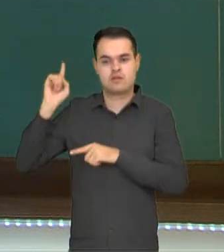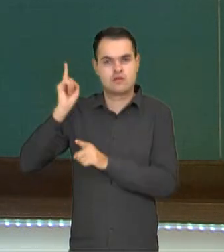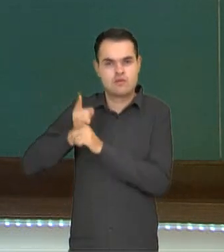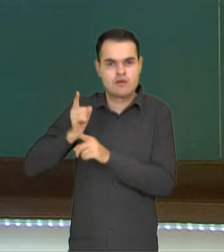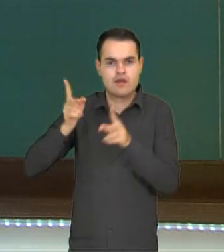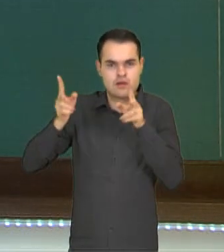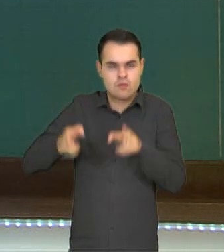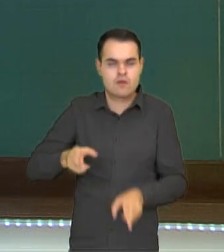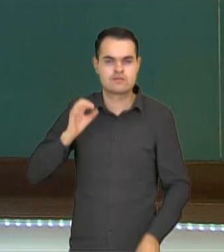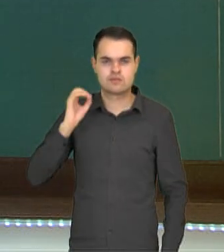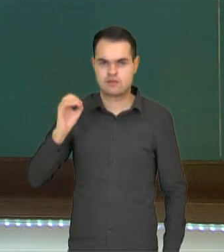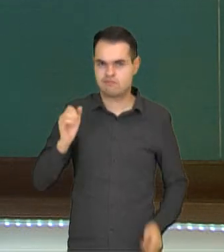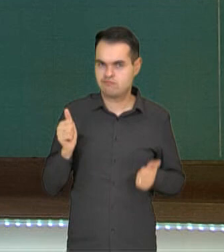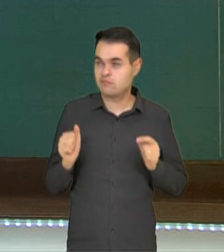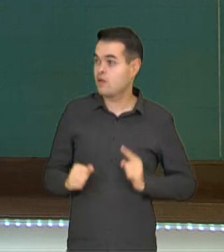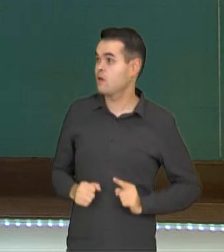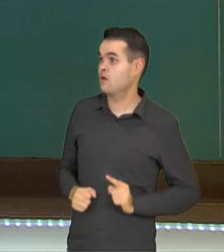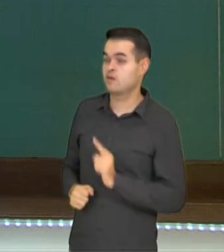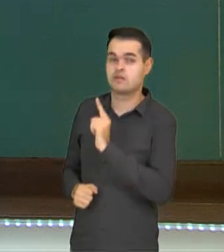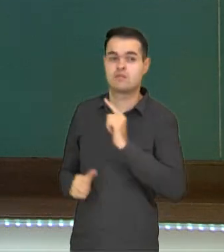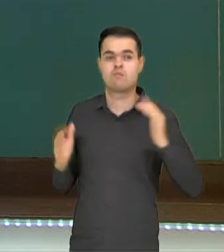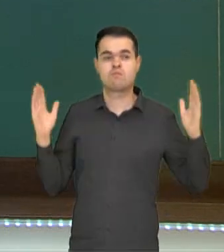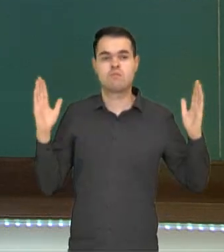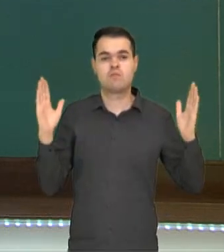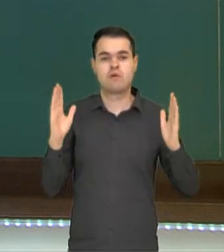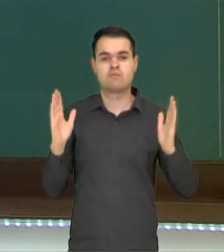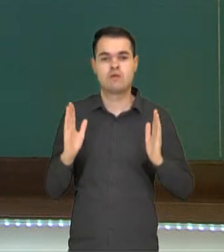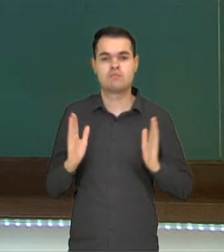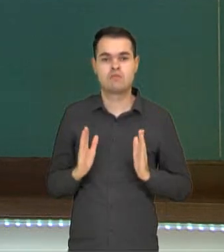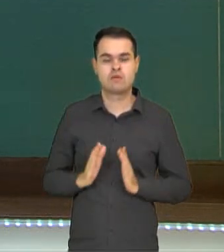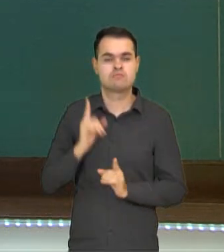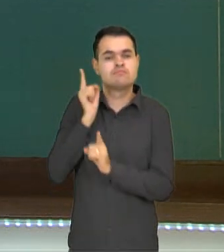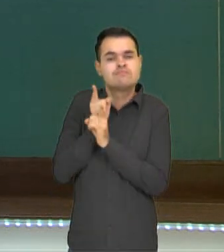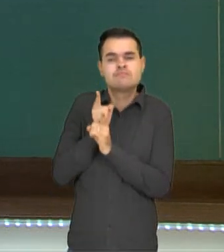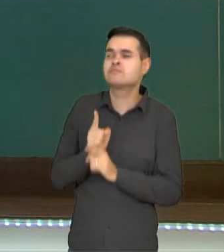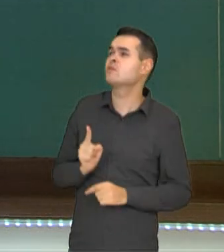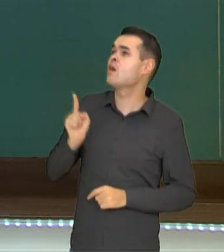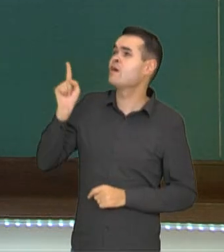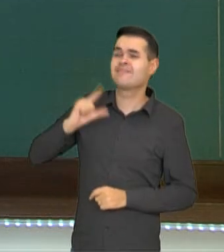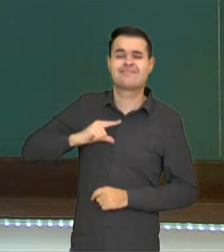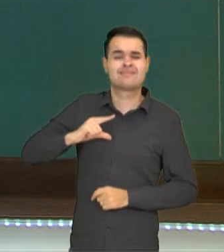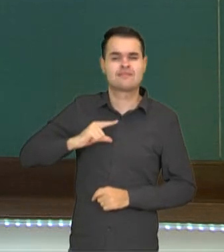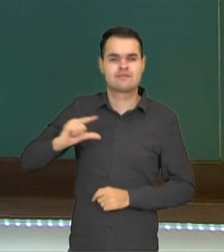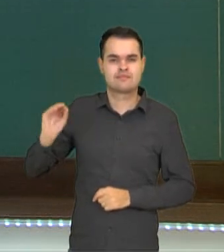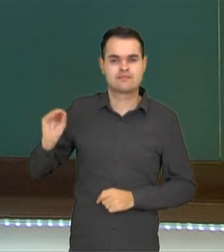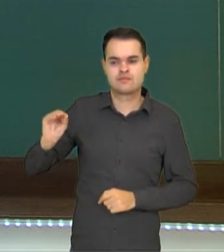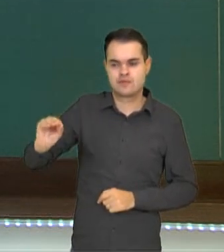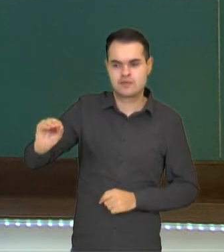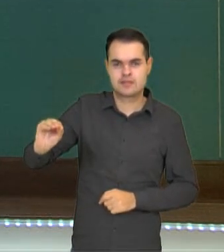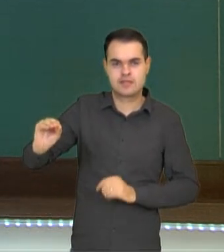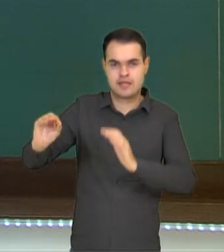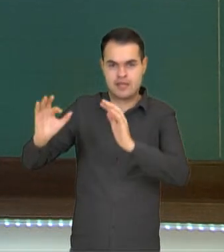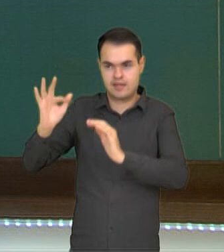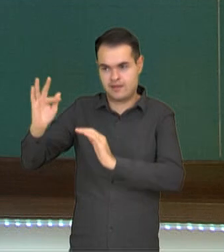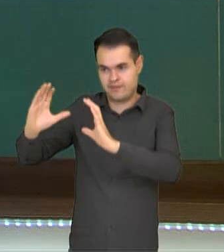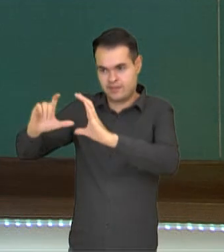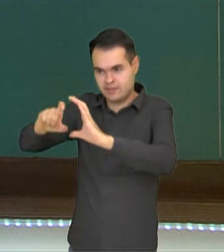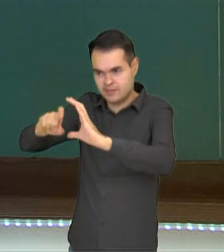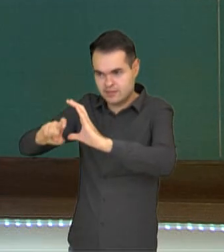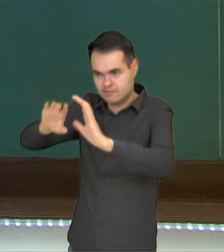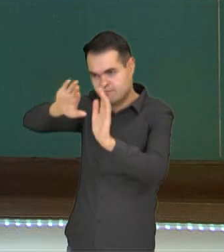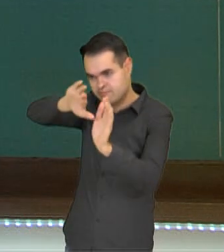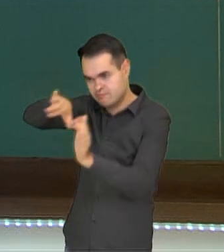bom? E nesse caso aqui, vamos resolver essa equação. Nós temos lá, né, colocando o zero aqui no lugar do f de x,